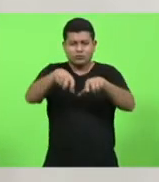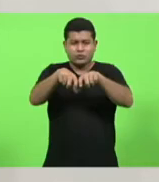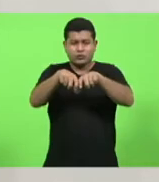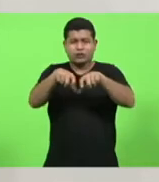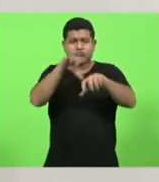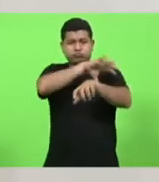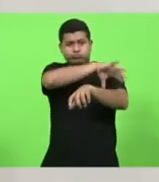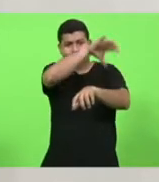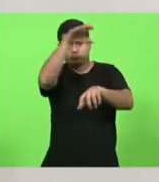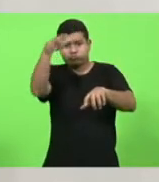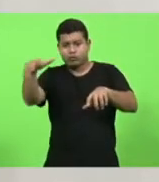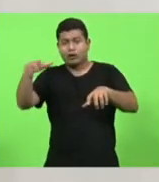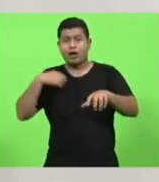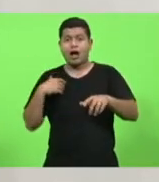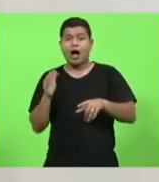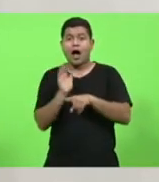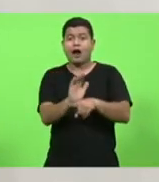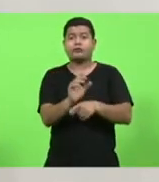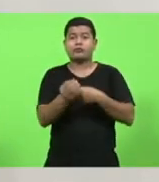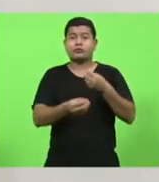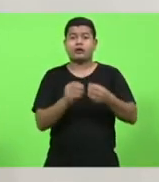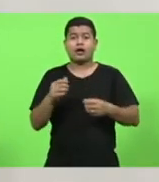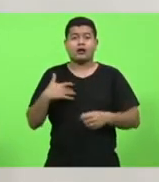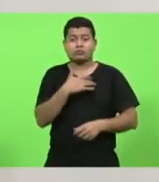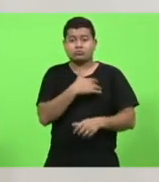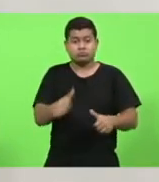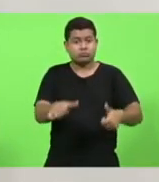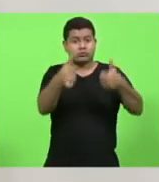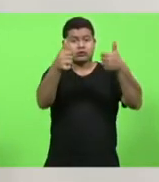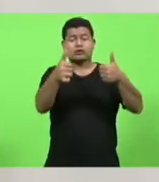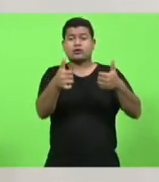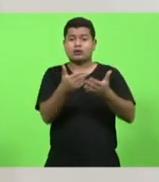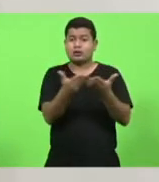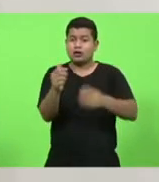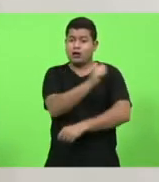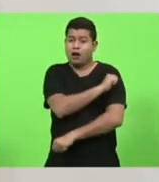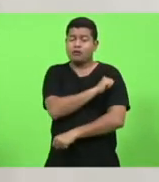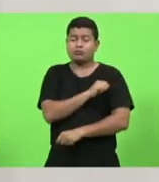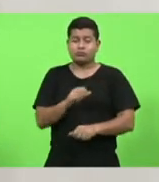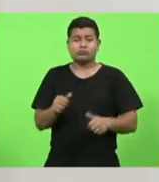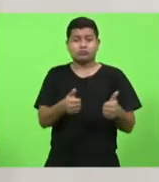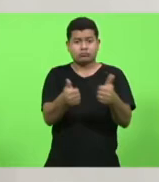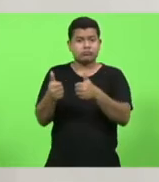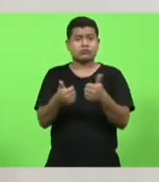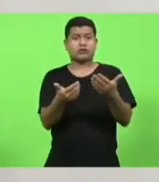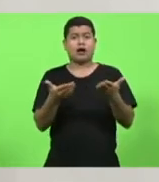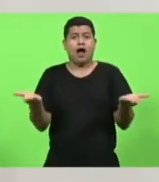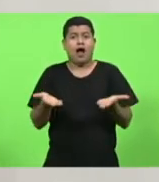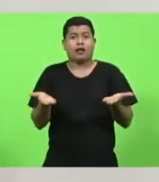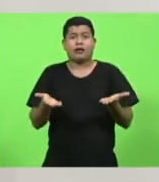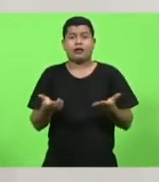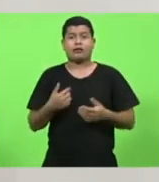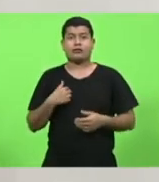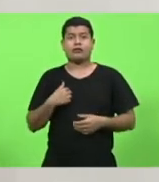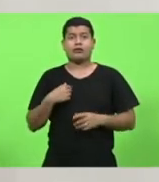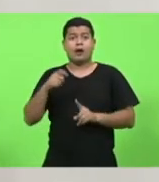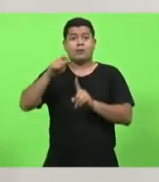Mais salubridade, mais condições para os estudantes. E até agora não foi feito. Lá no mês